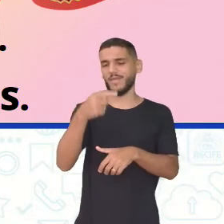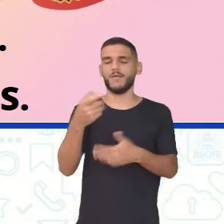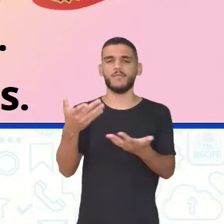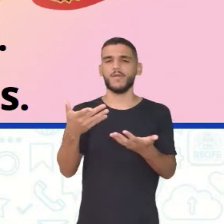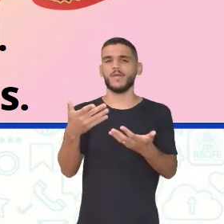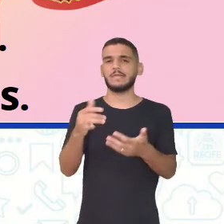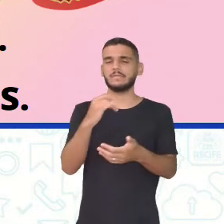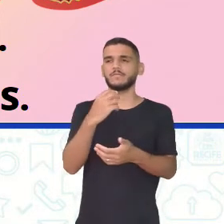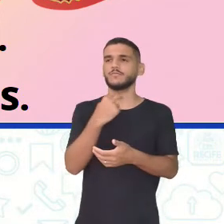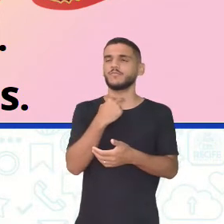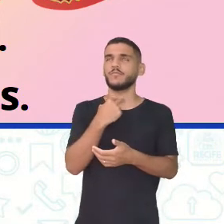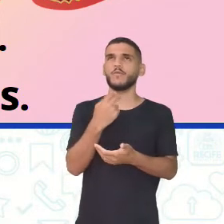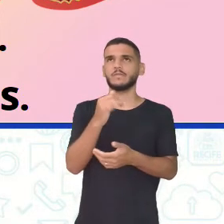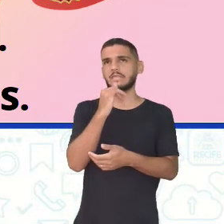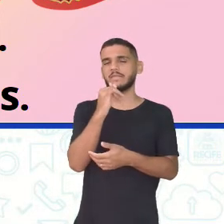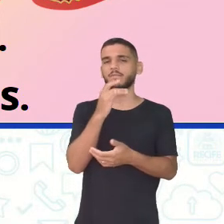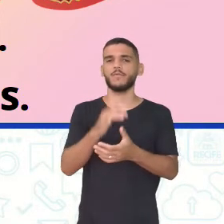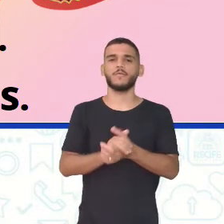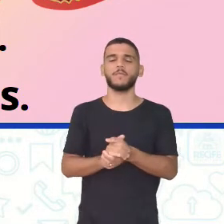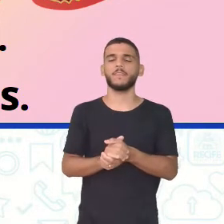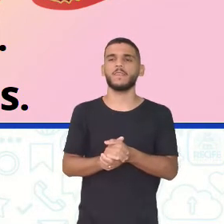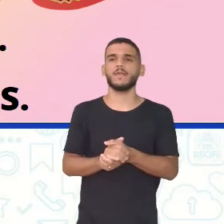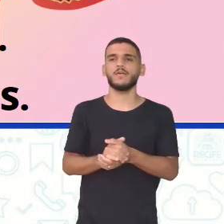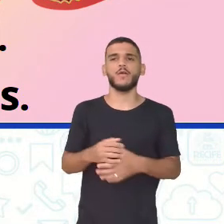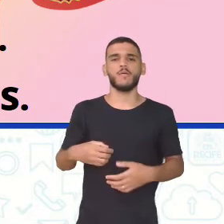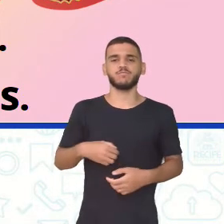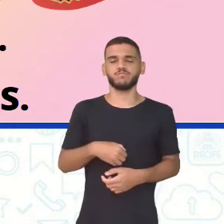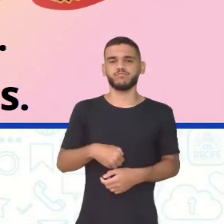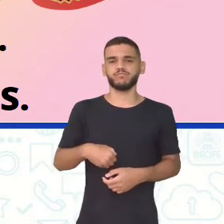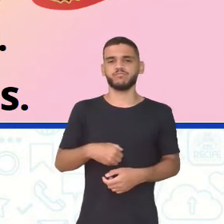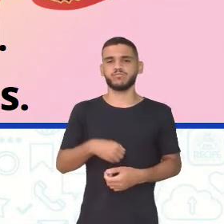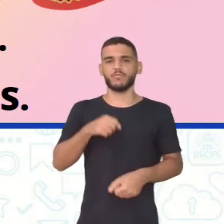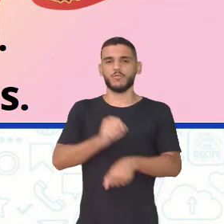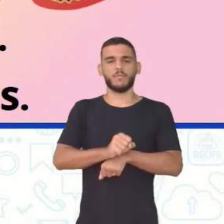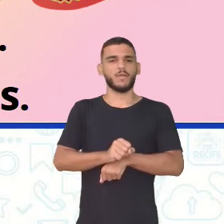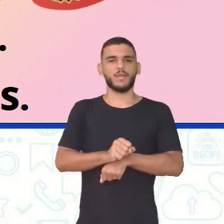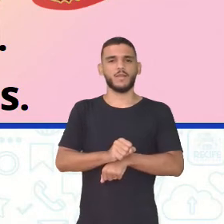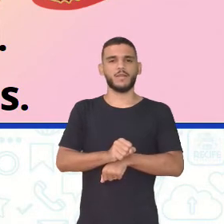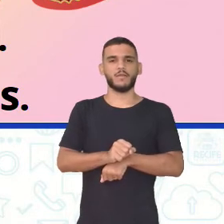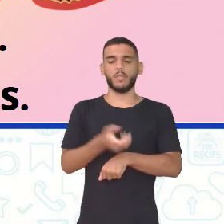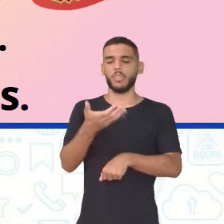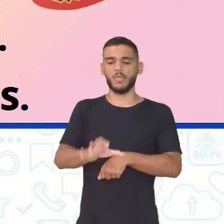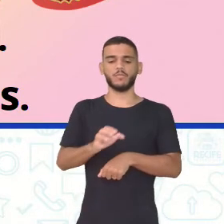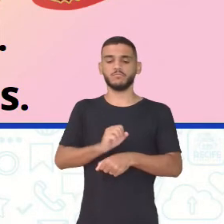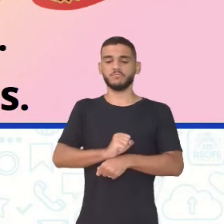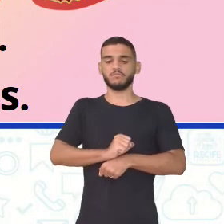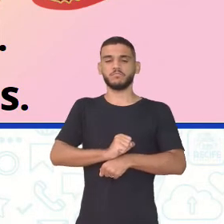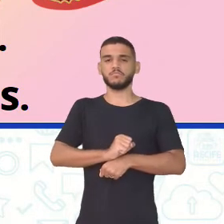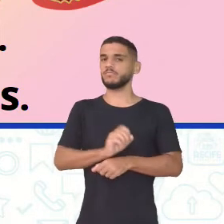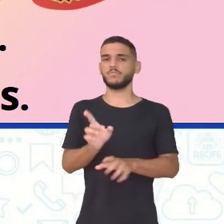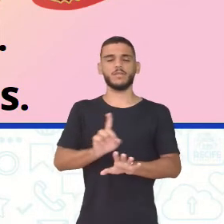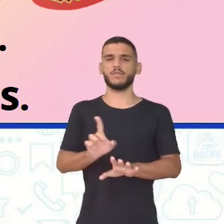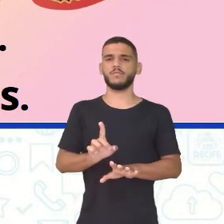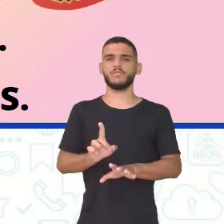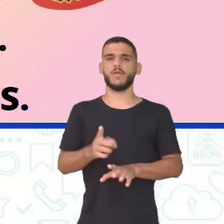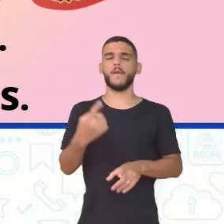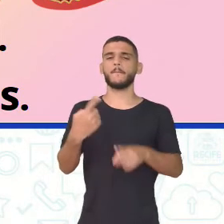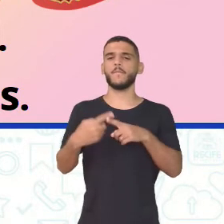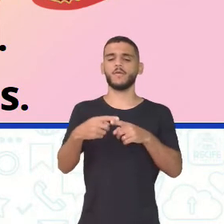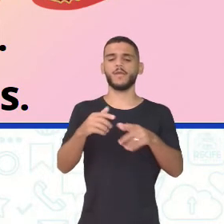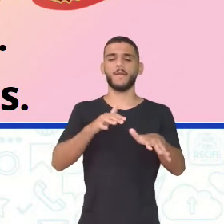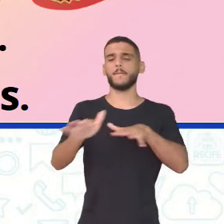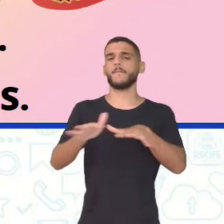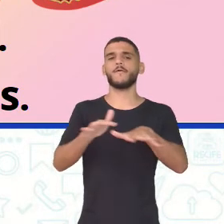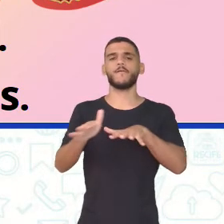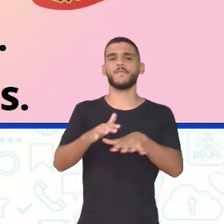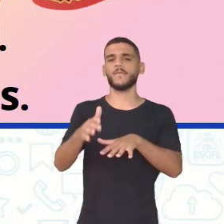não posso dizer agora que o meu estômago vai parar de funcionar só porque eu não quero. Então, ele não obedece. E outra